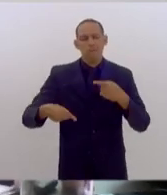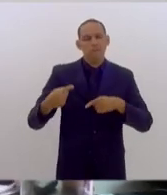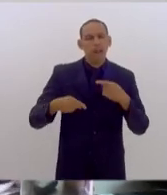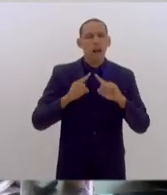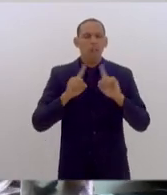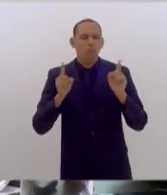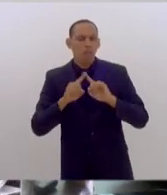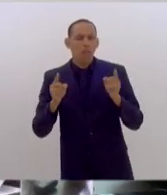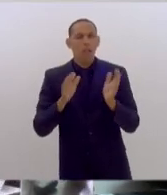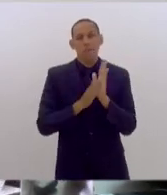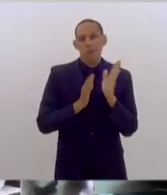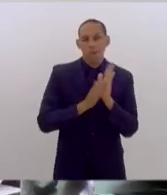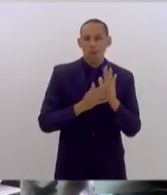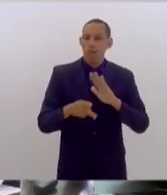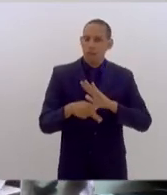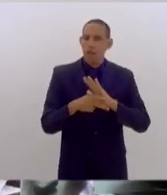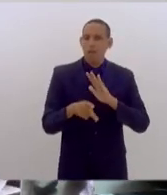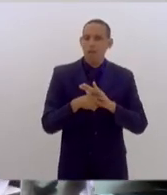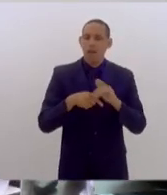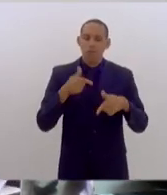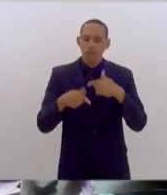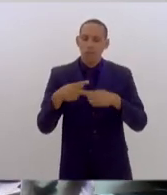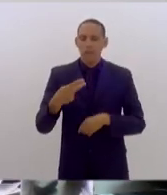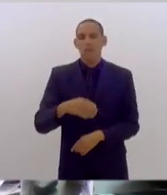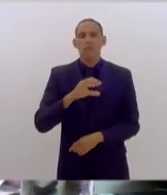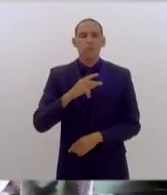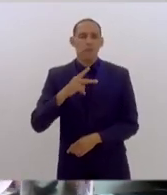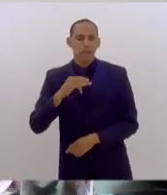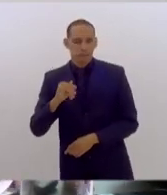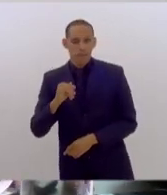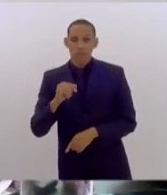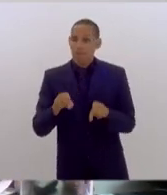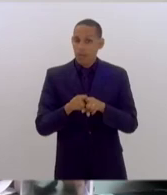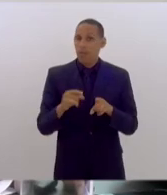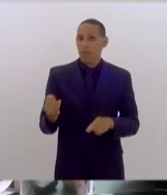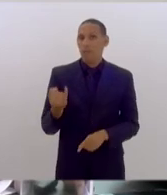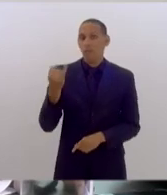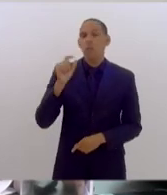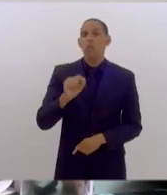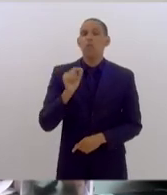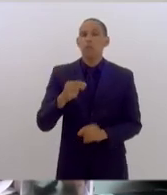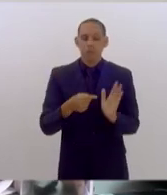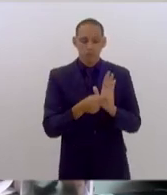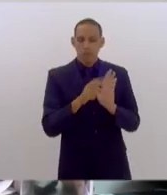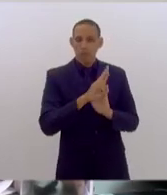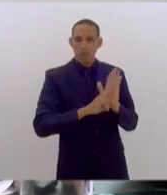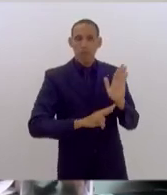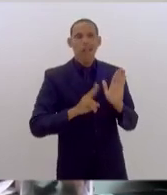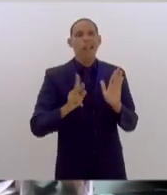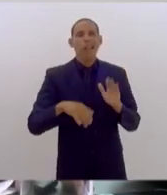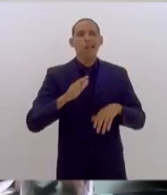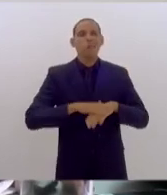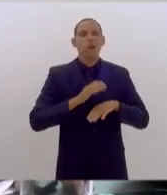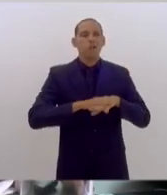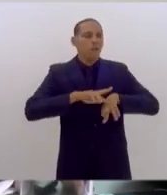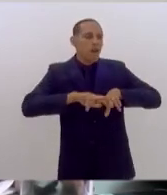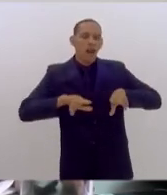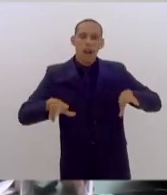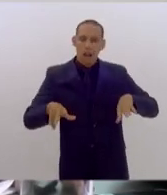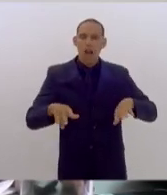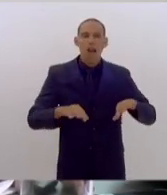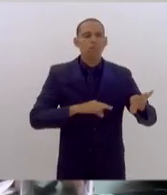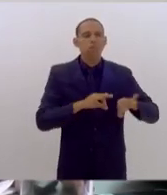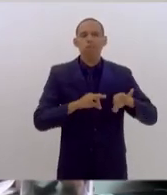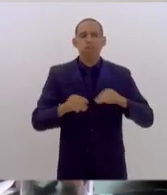tiveram lugar no transcurso dos trabalhos desta CPI importa sublinhar que o relatório apresentado é obra coletiva pois contou com